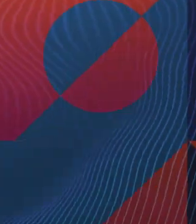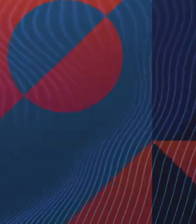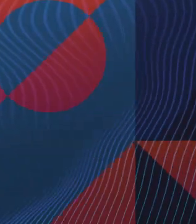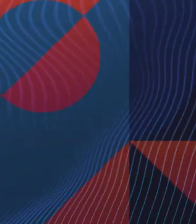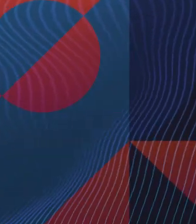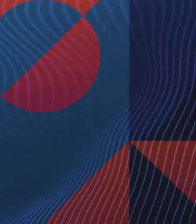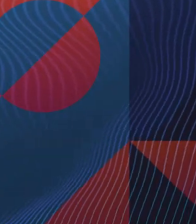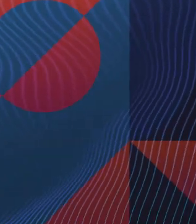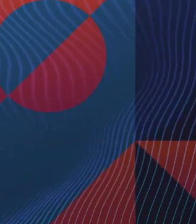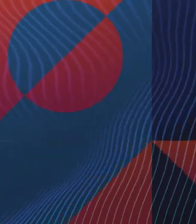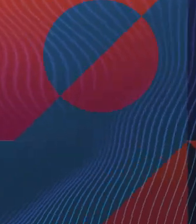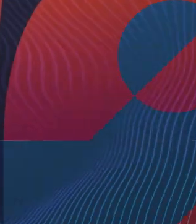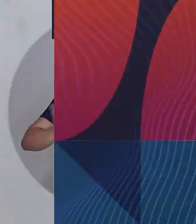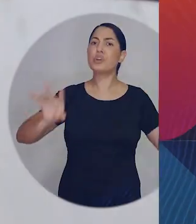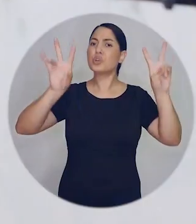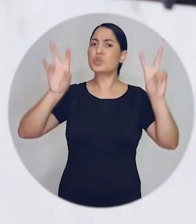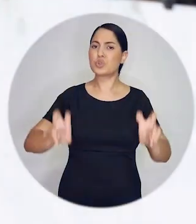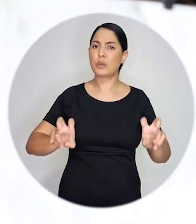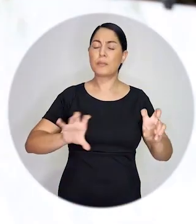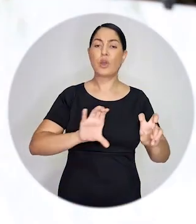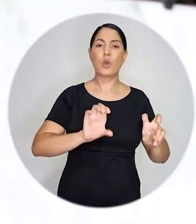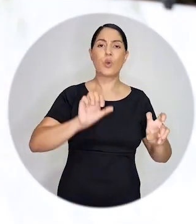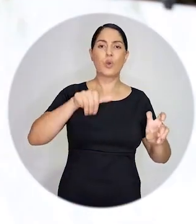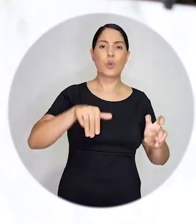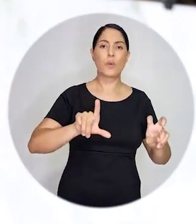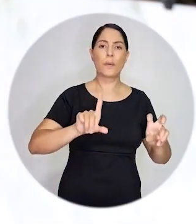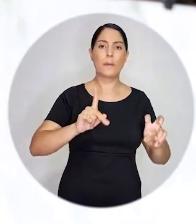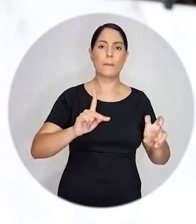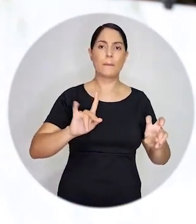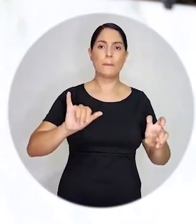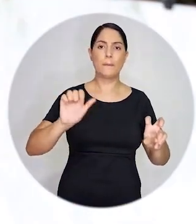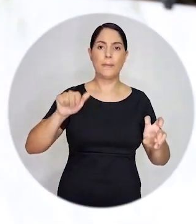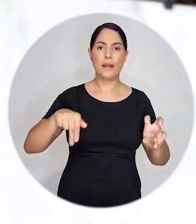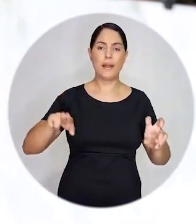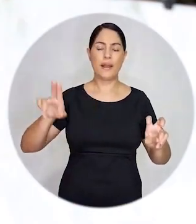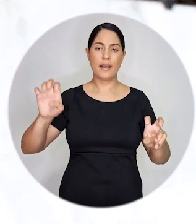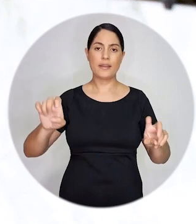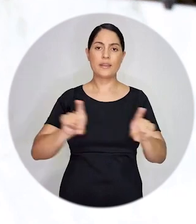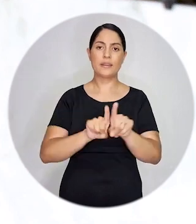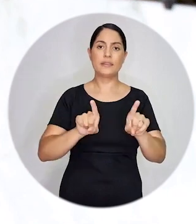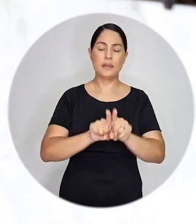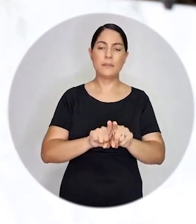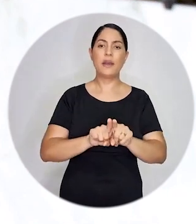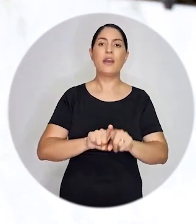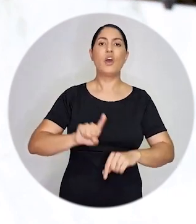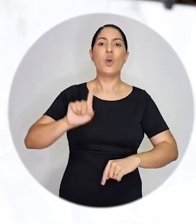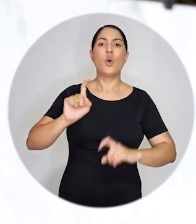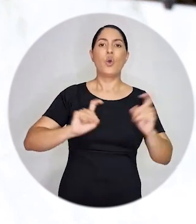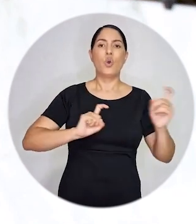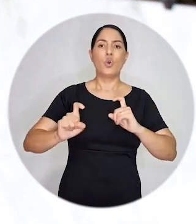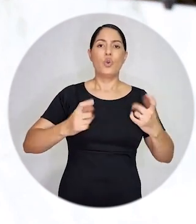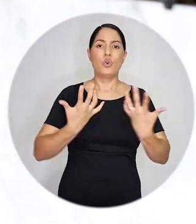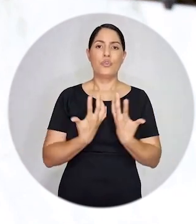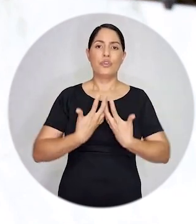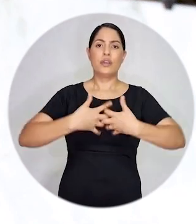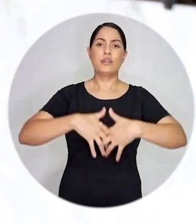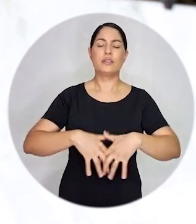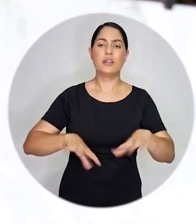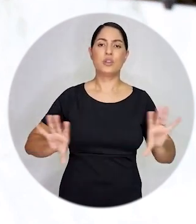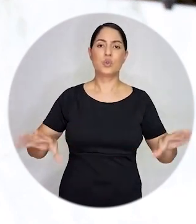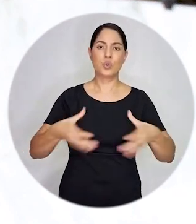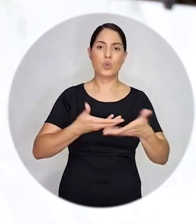OAB. Para ampliar o debate sobre compliance e governança corporativa, a OAB Nacional realizou o